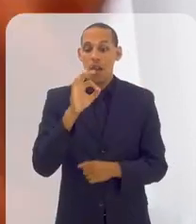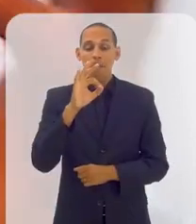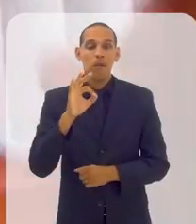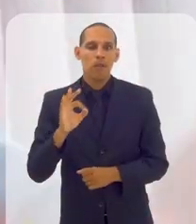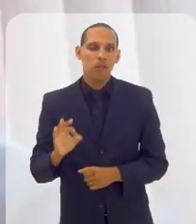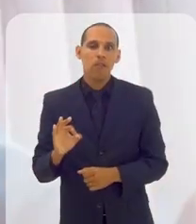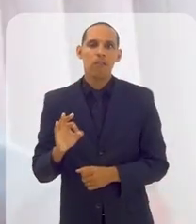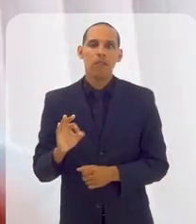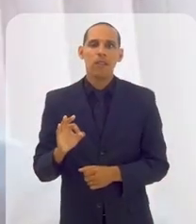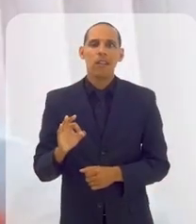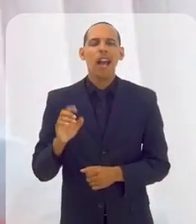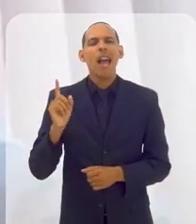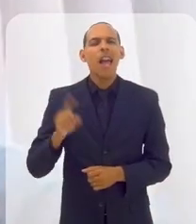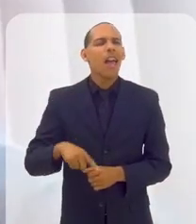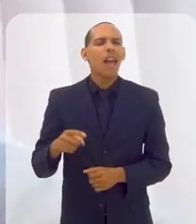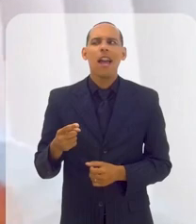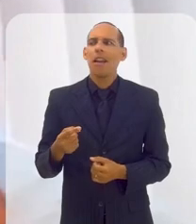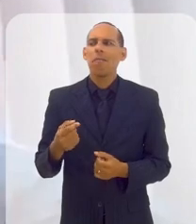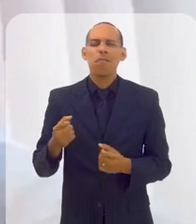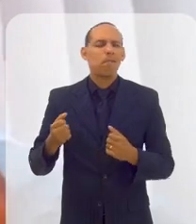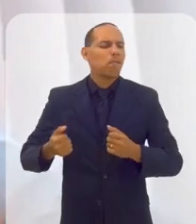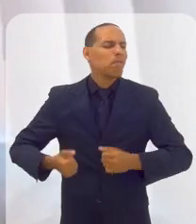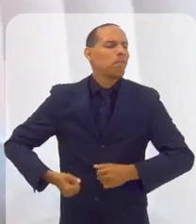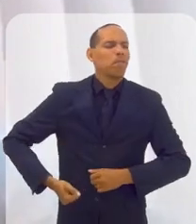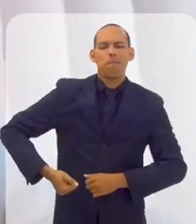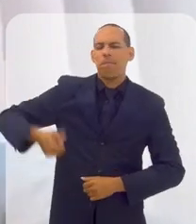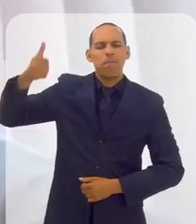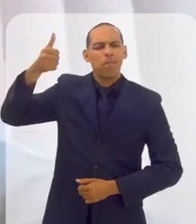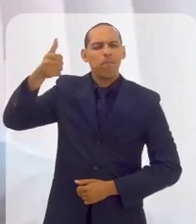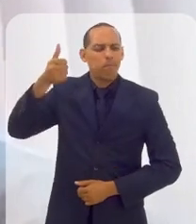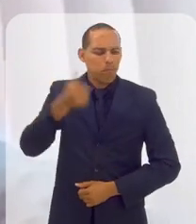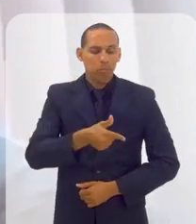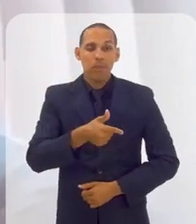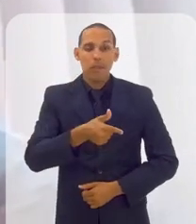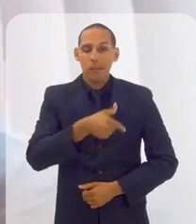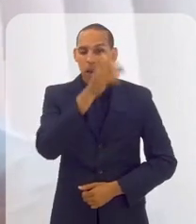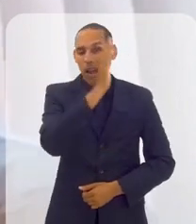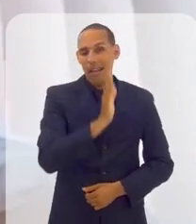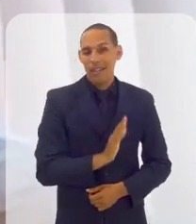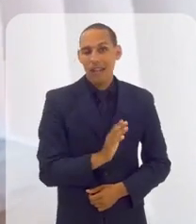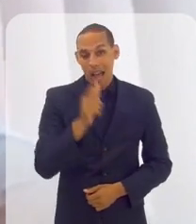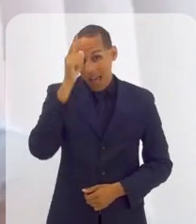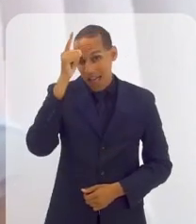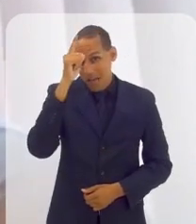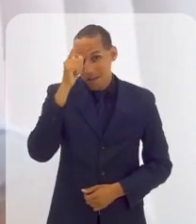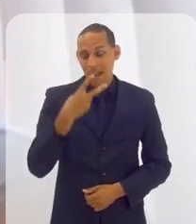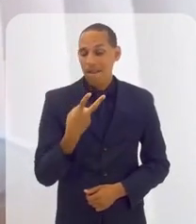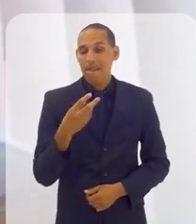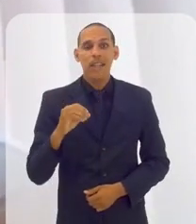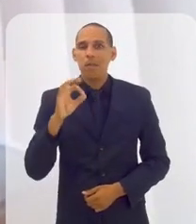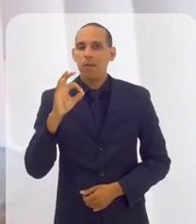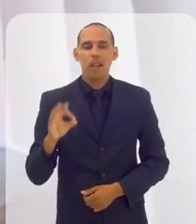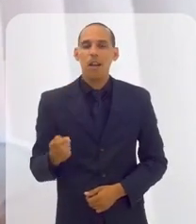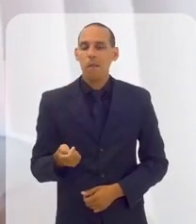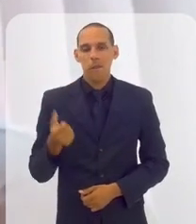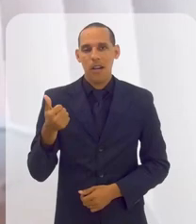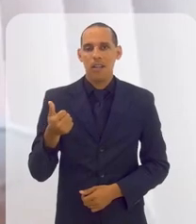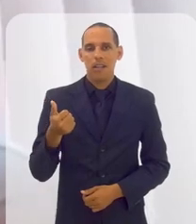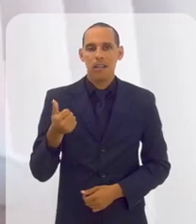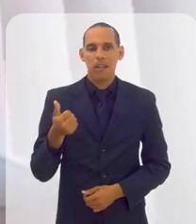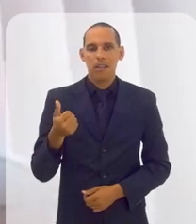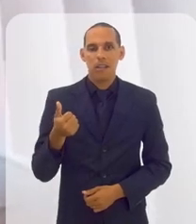seu conjunto de mão de obra infinitamente maior que o do Brasil. Na Alemanha, chega a ser quase